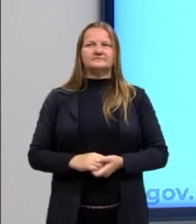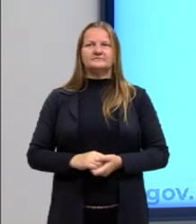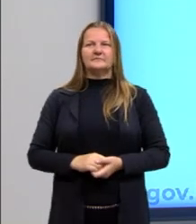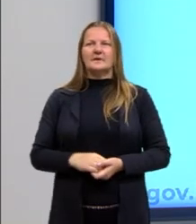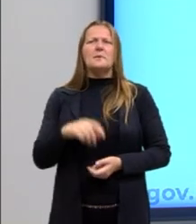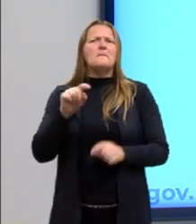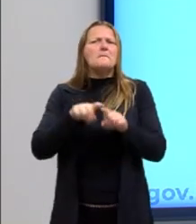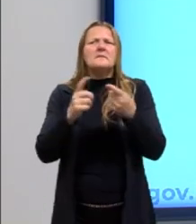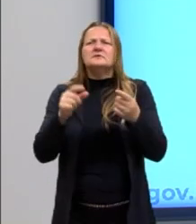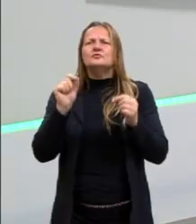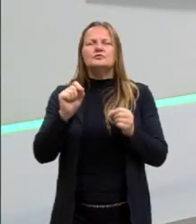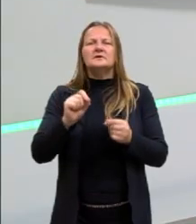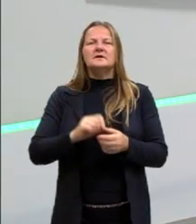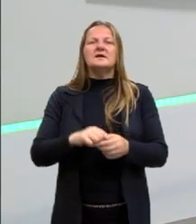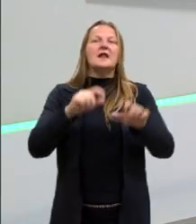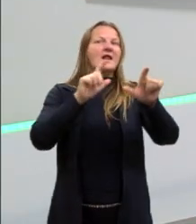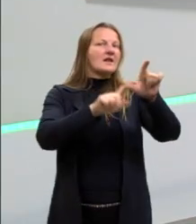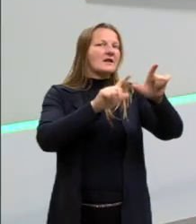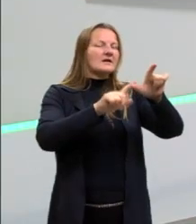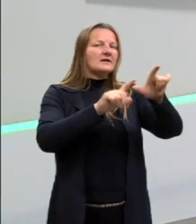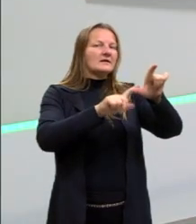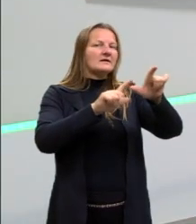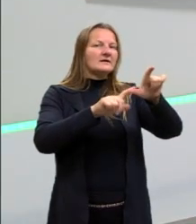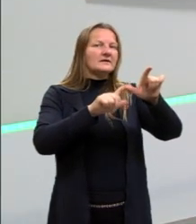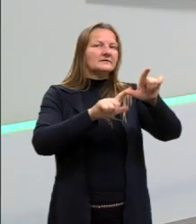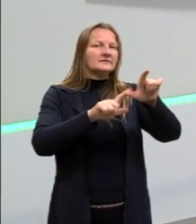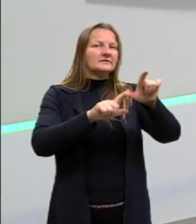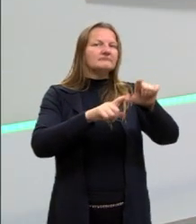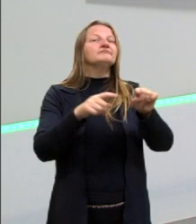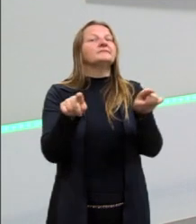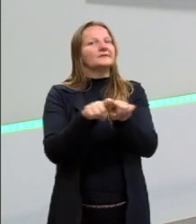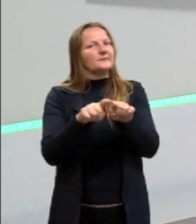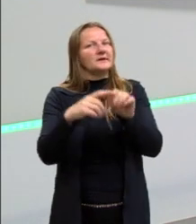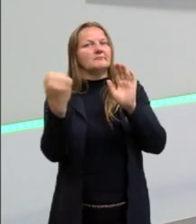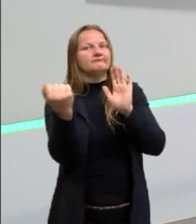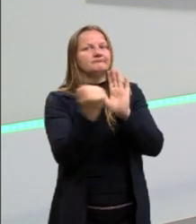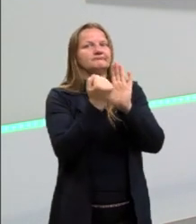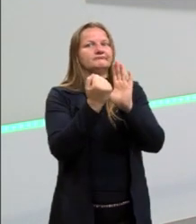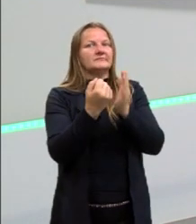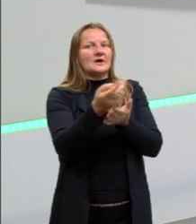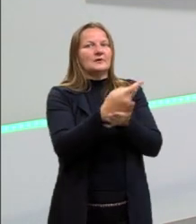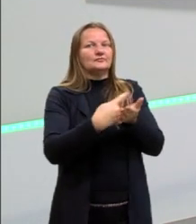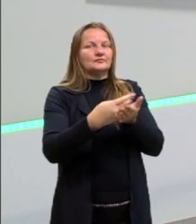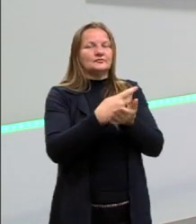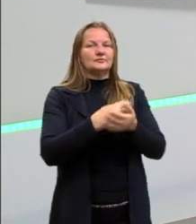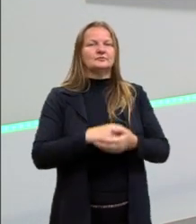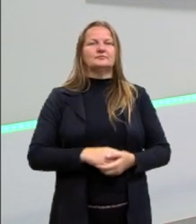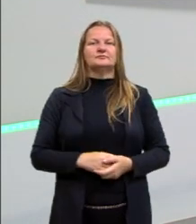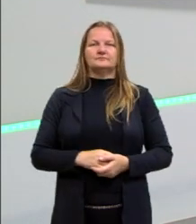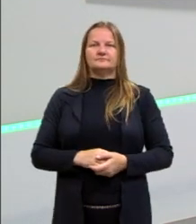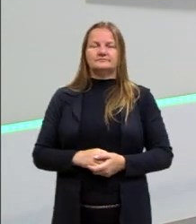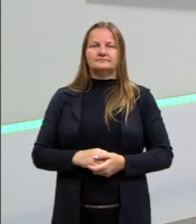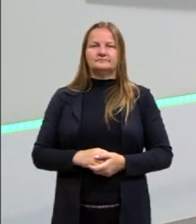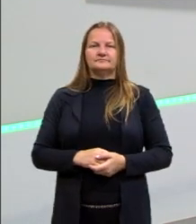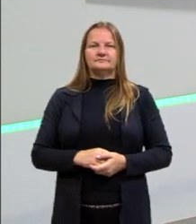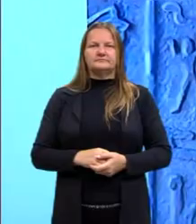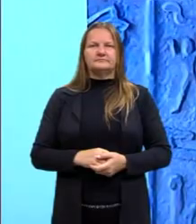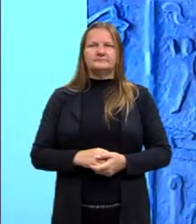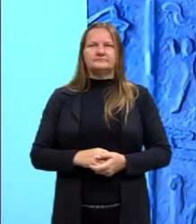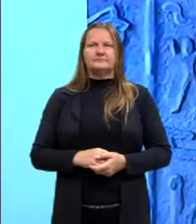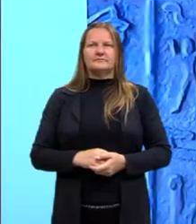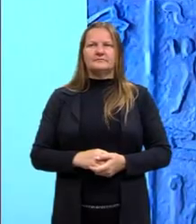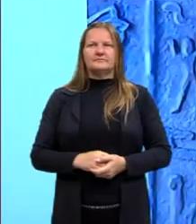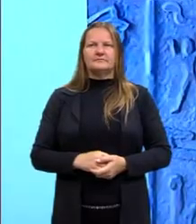o que são as nossas letras do alfabeto se não são também desenhos são desenhos que a gente